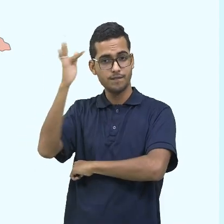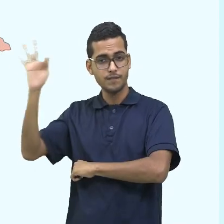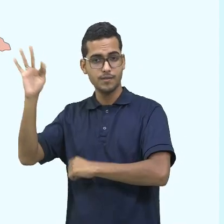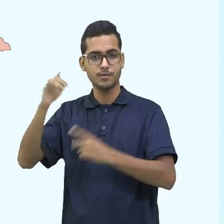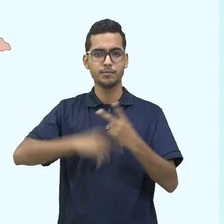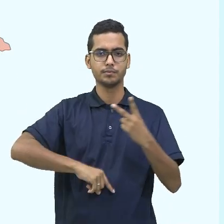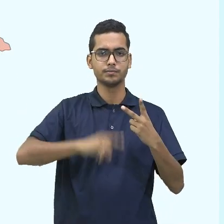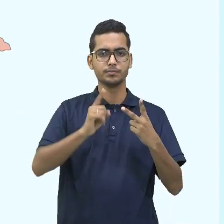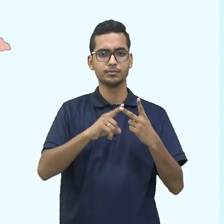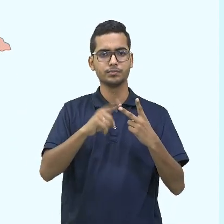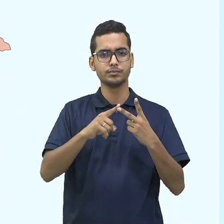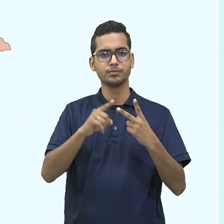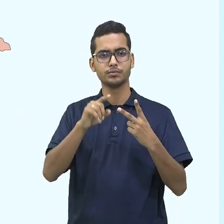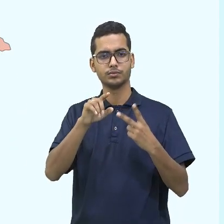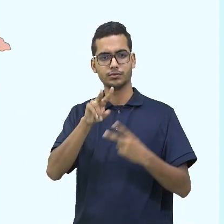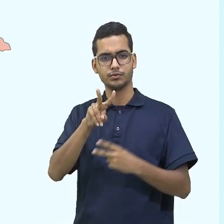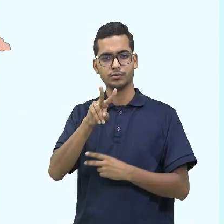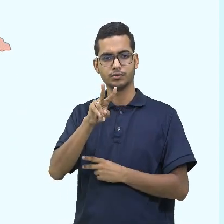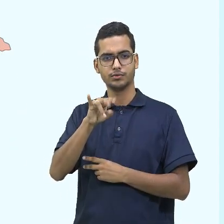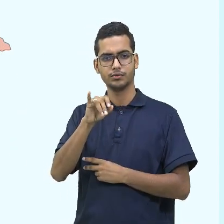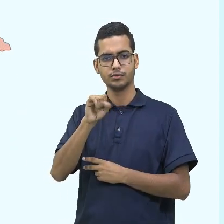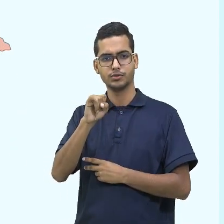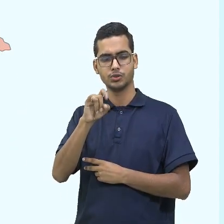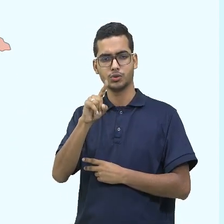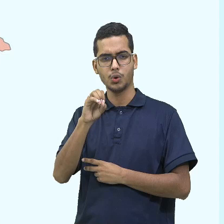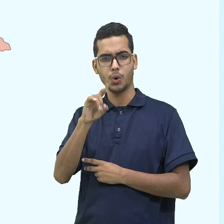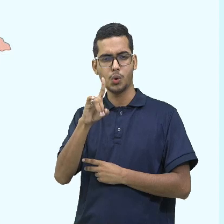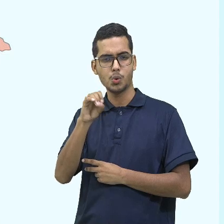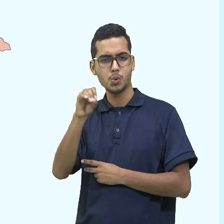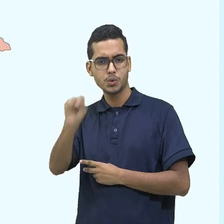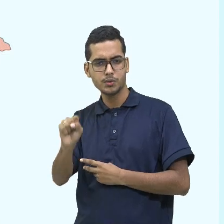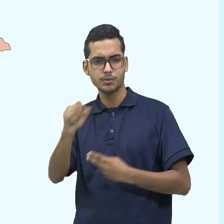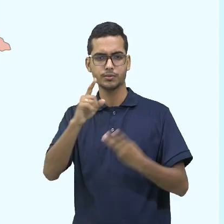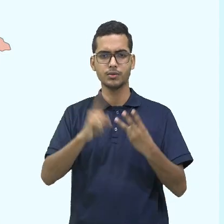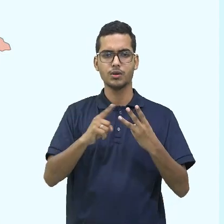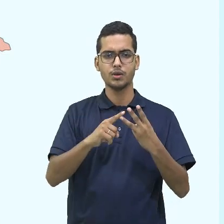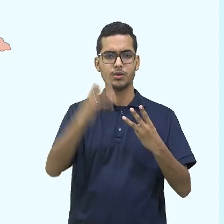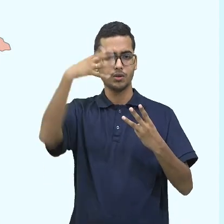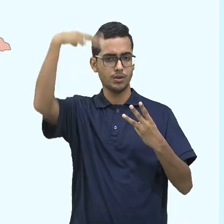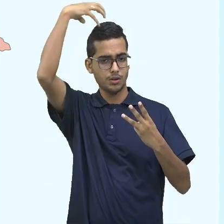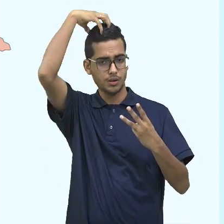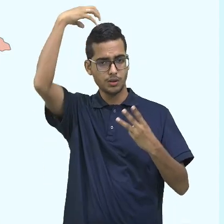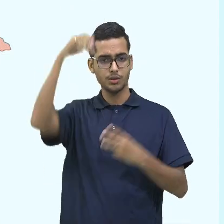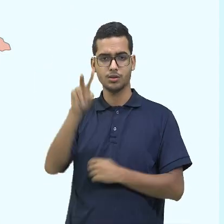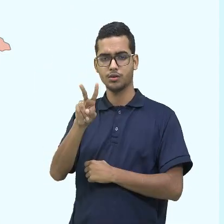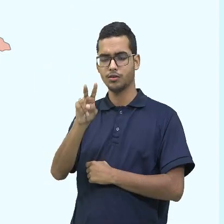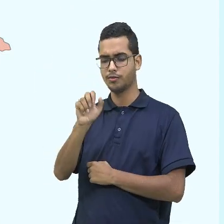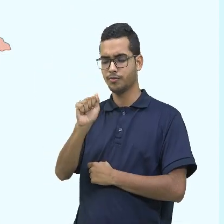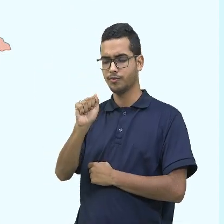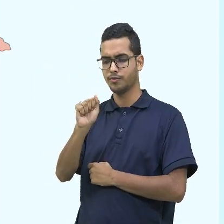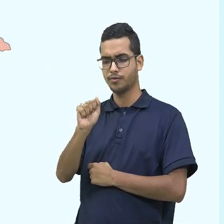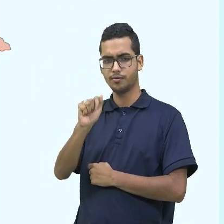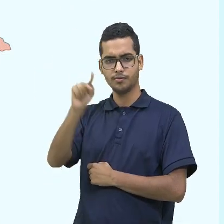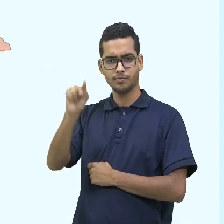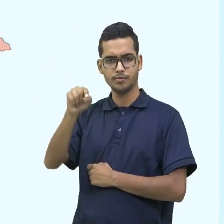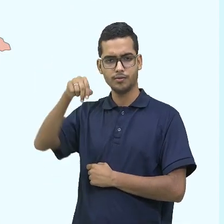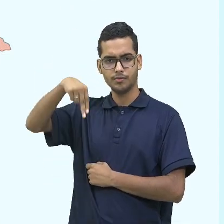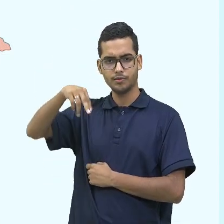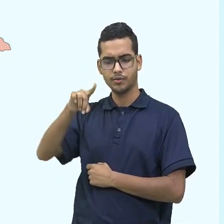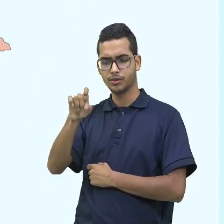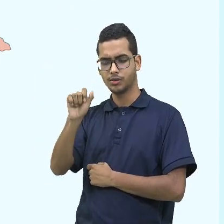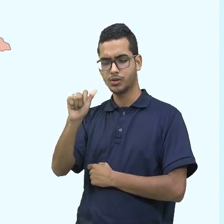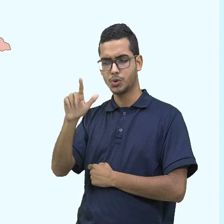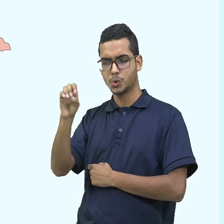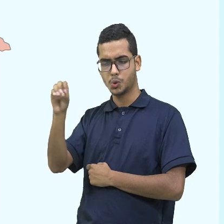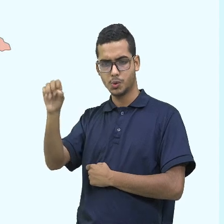o reino dos vândalos, né? Que possuíam ali uma